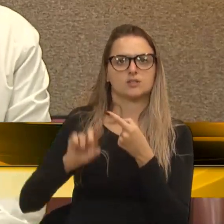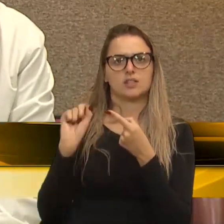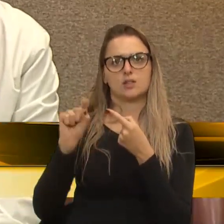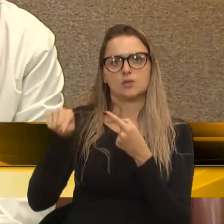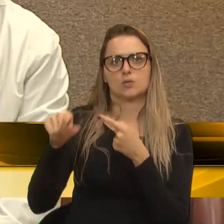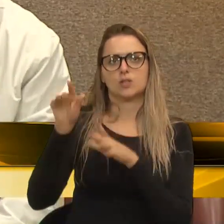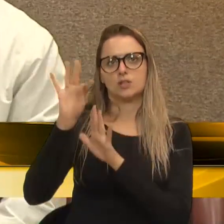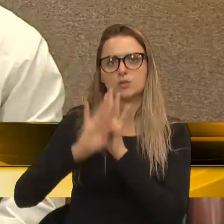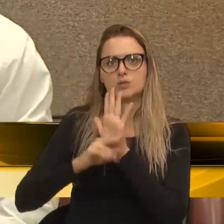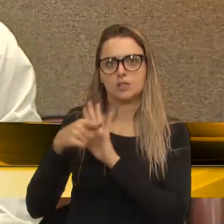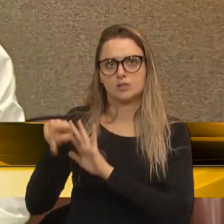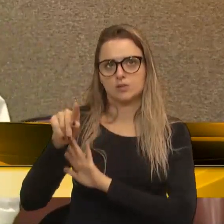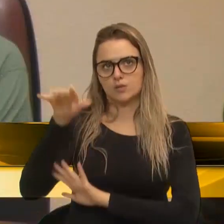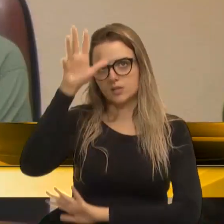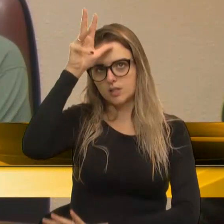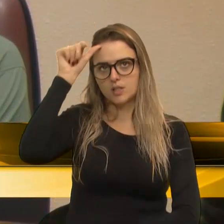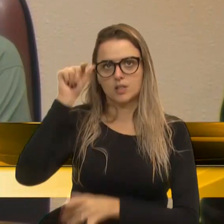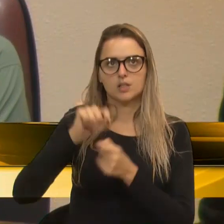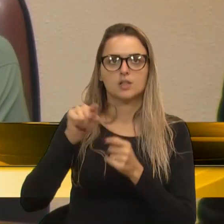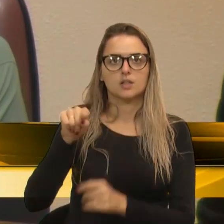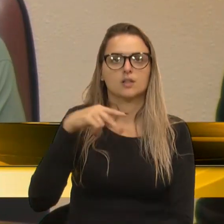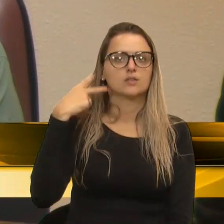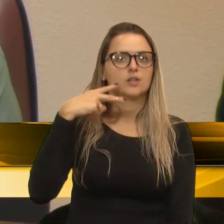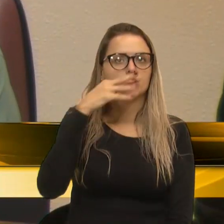posto. Obrigado, senhor presidente. Vereadora Tatiane.